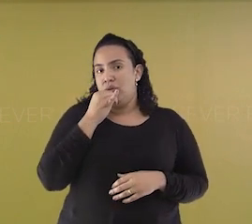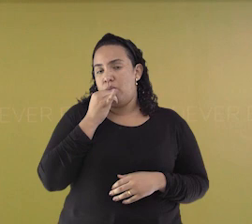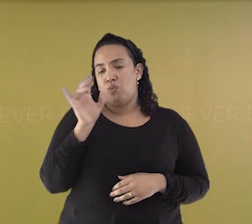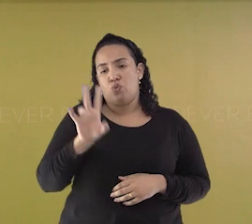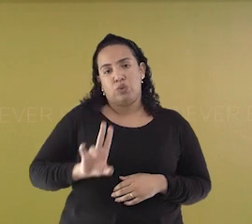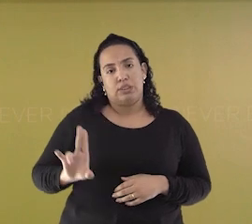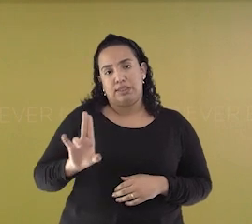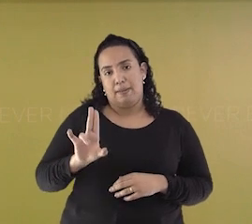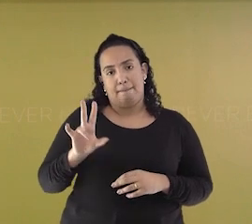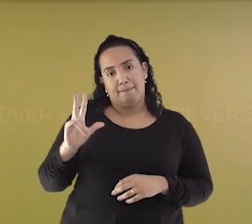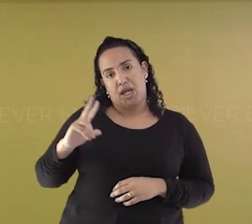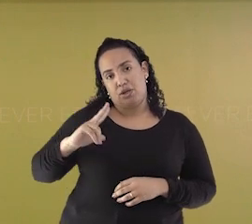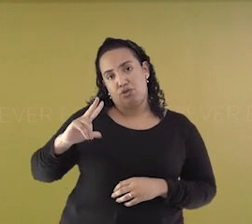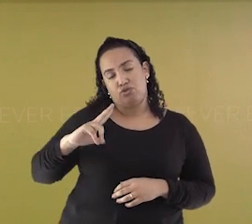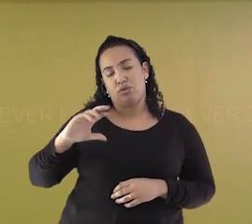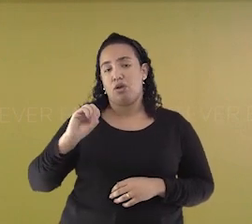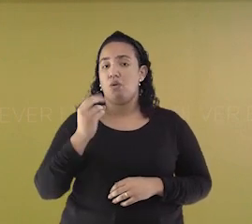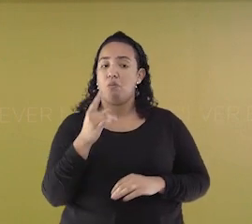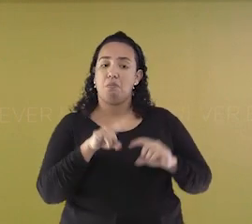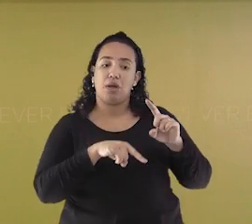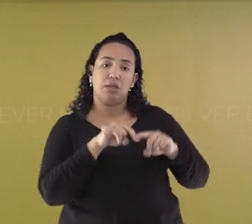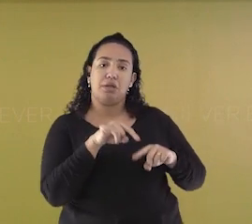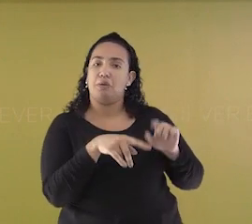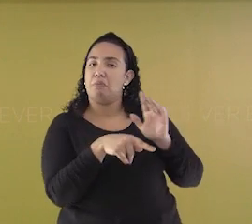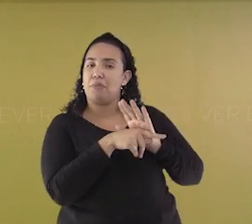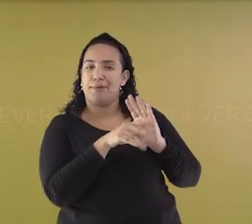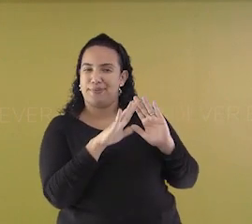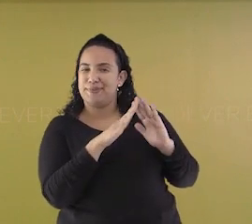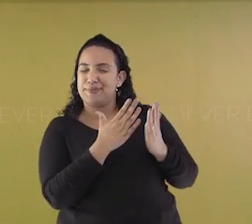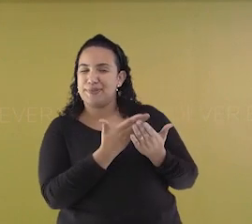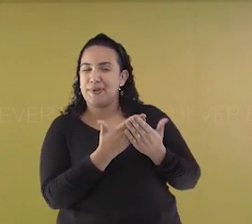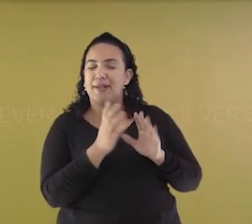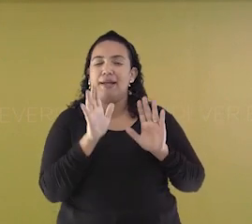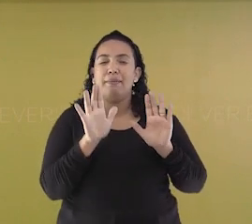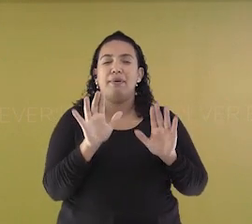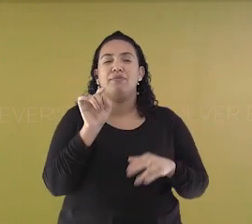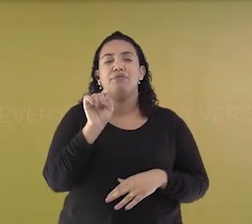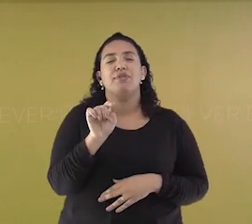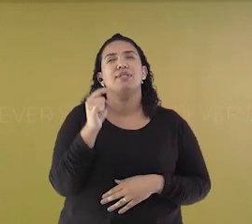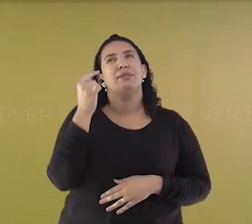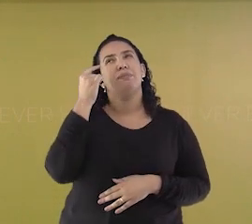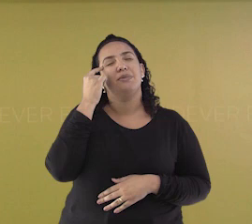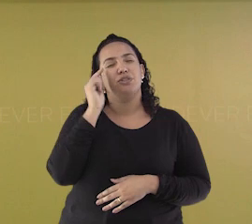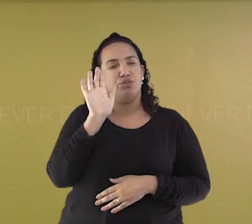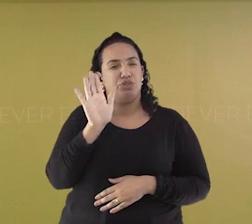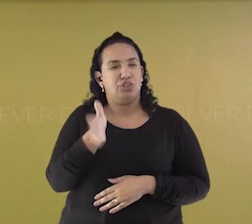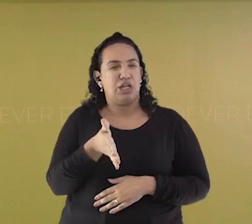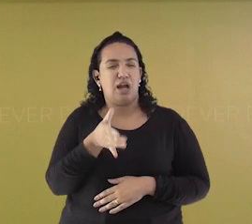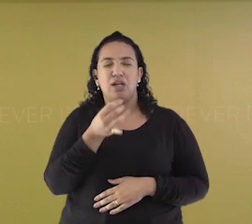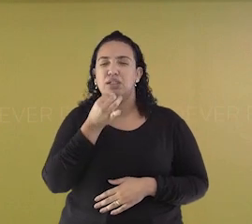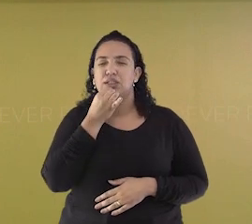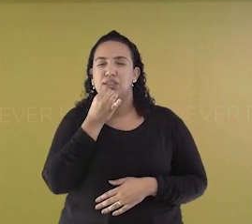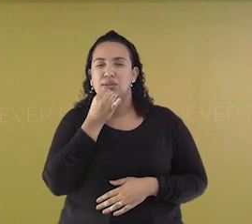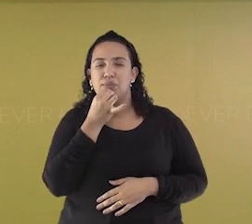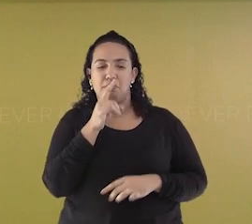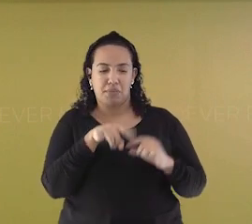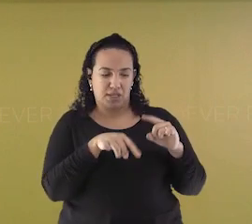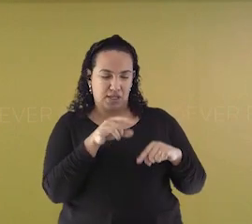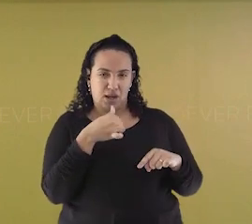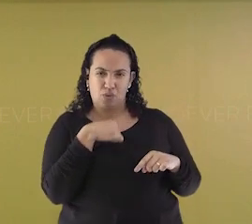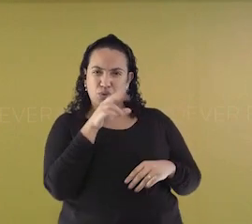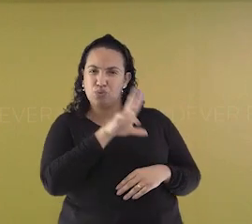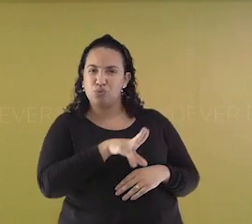eletrônicos de uso pessoal e objetos escolares. Mas você já se perguntou de onde vem o que